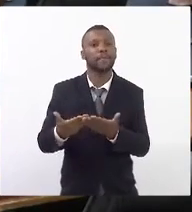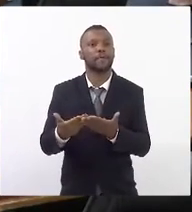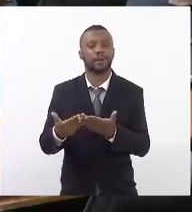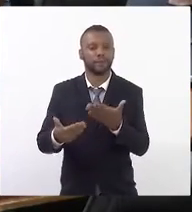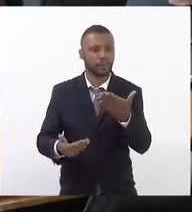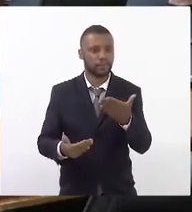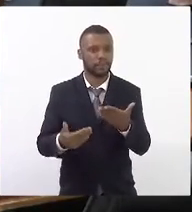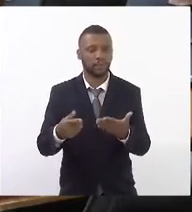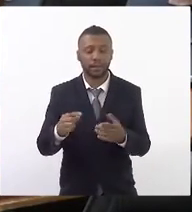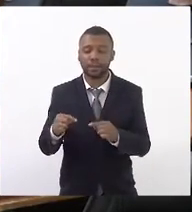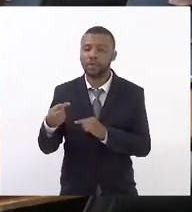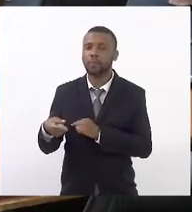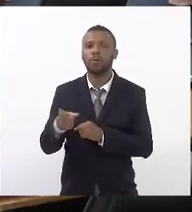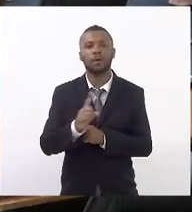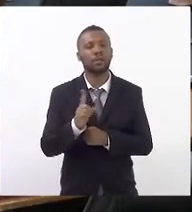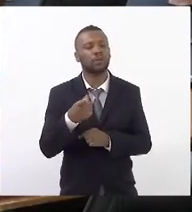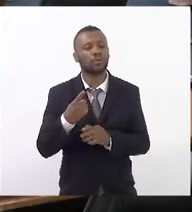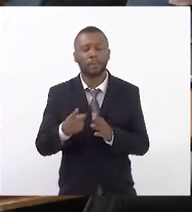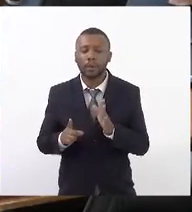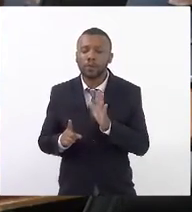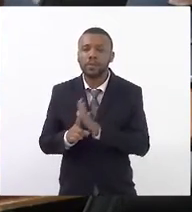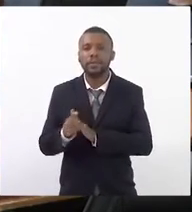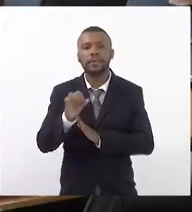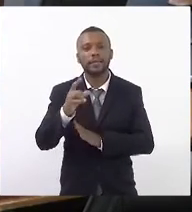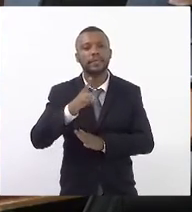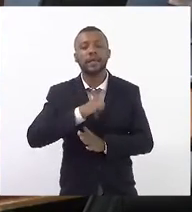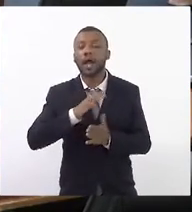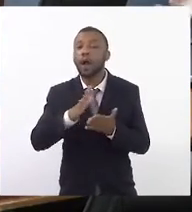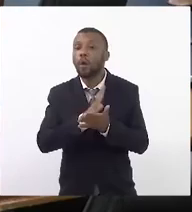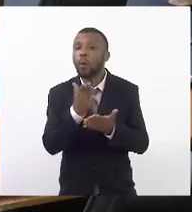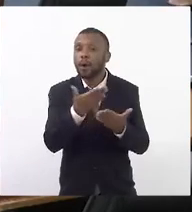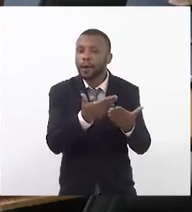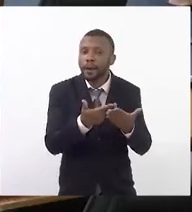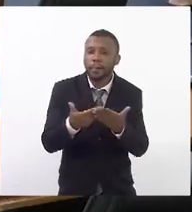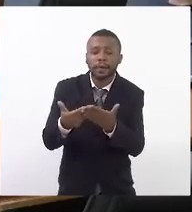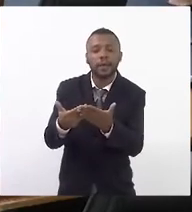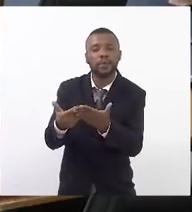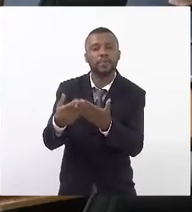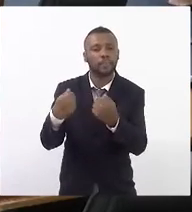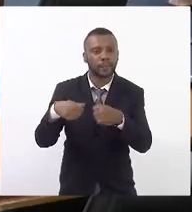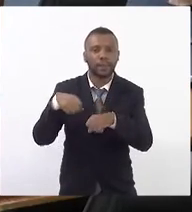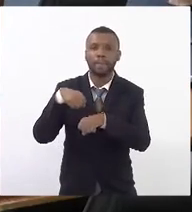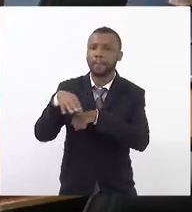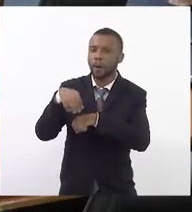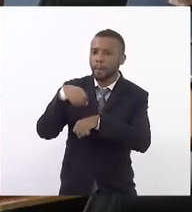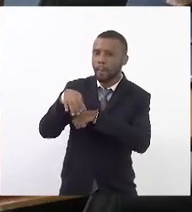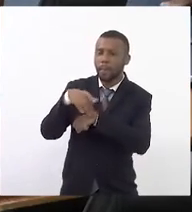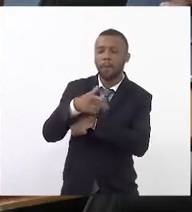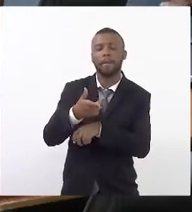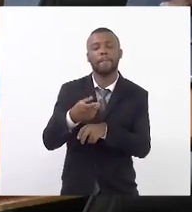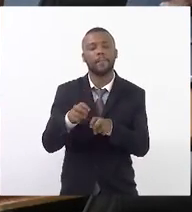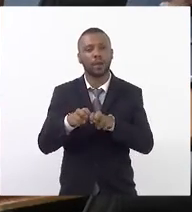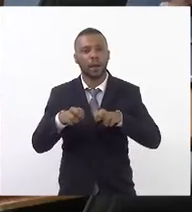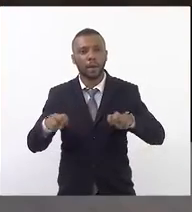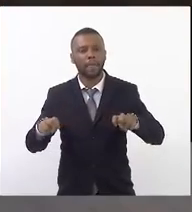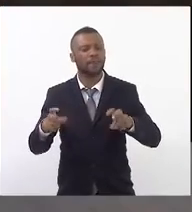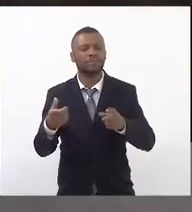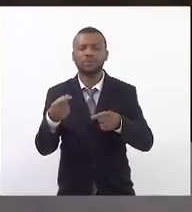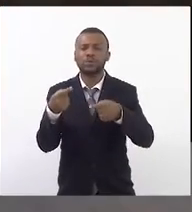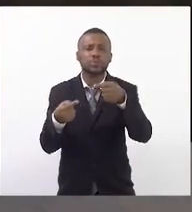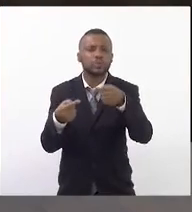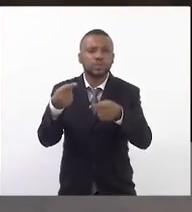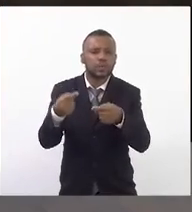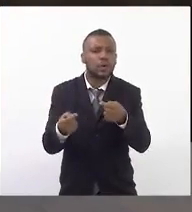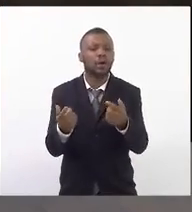estou perguntando se tem encaminhamento pela bancada ou só... Encaminhamento,